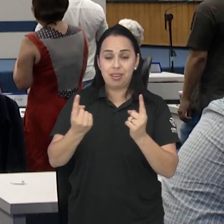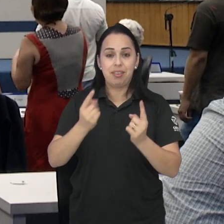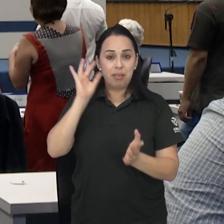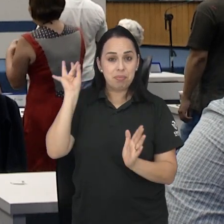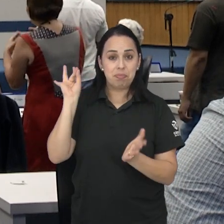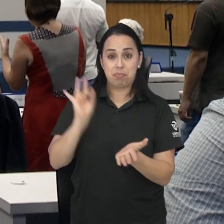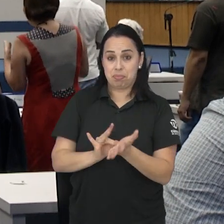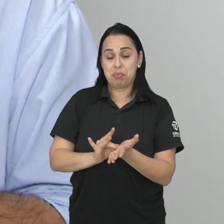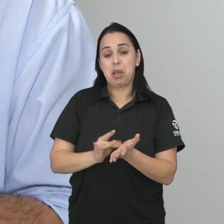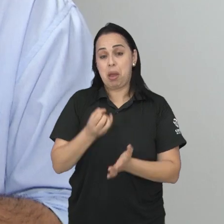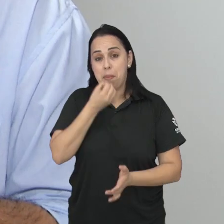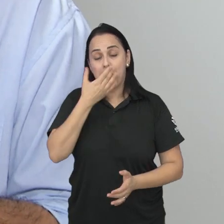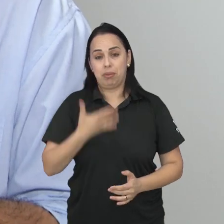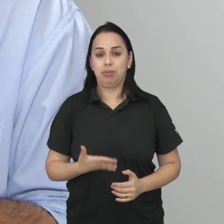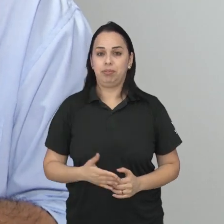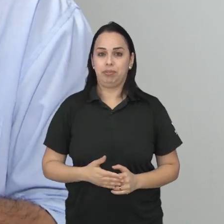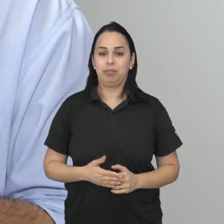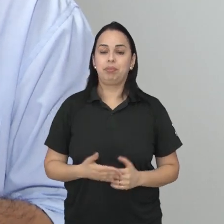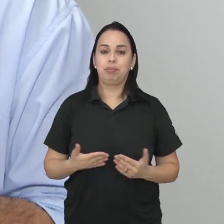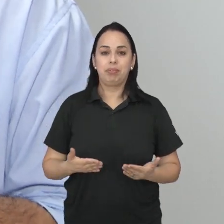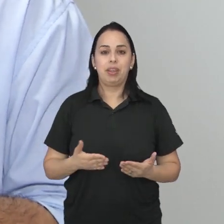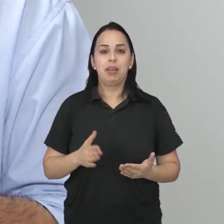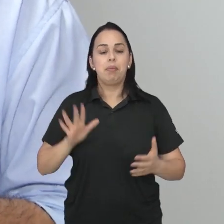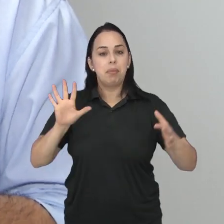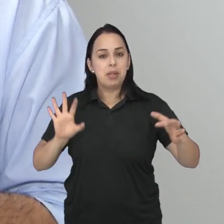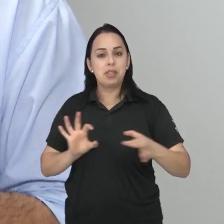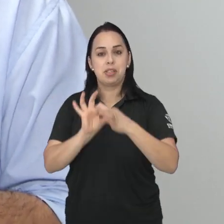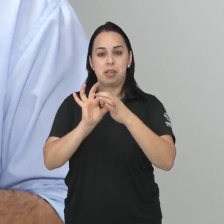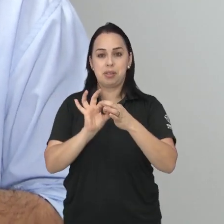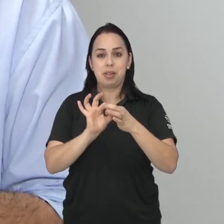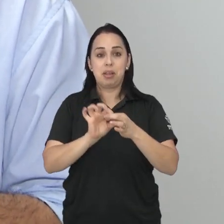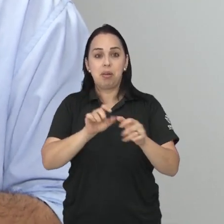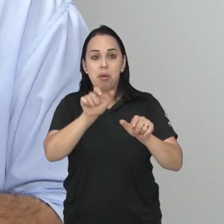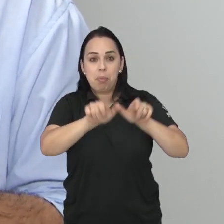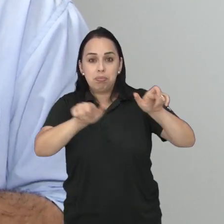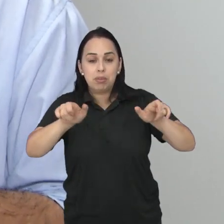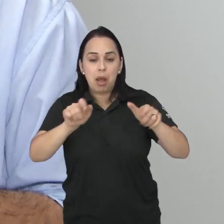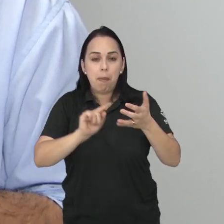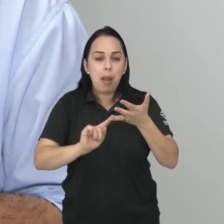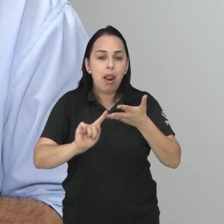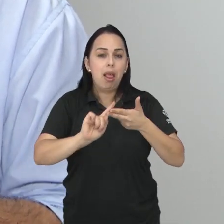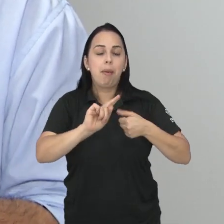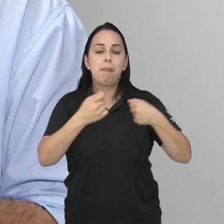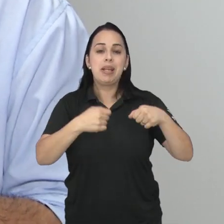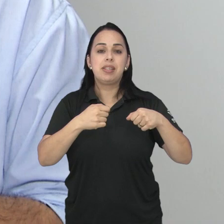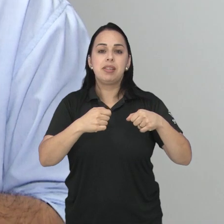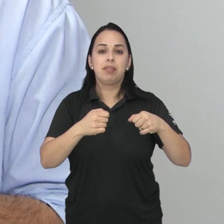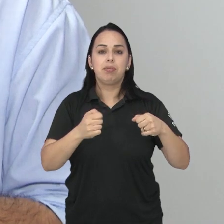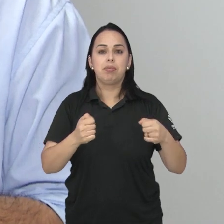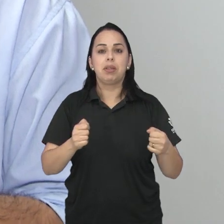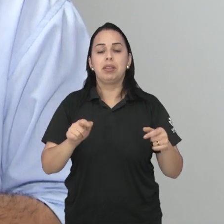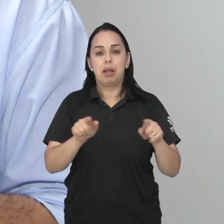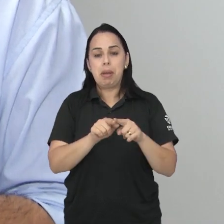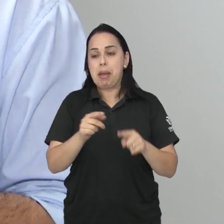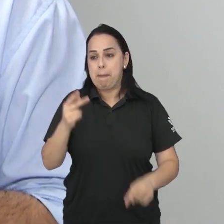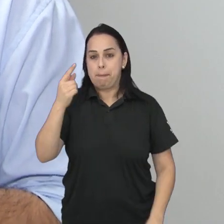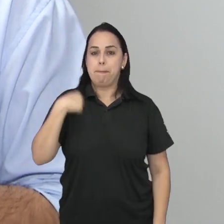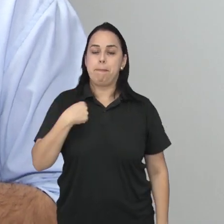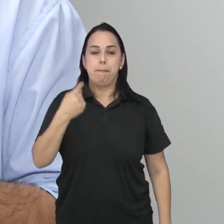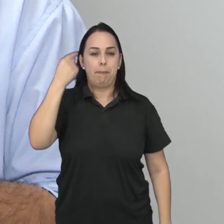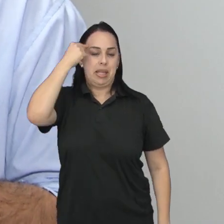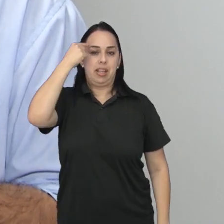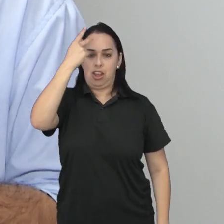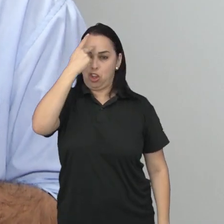do poder público. Como poder emana do povo, ele tem que ser ligado à população. Os anseios da coletividade têm que ser maior do que do